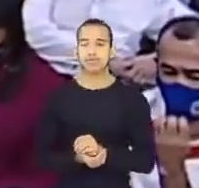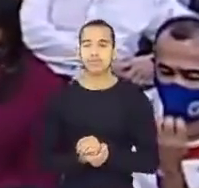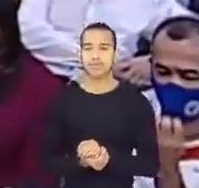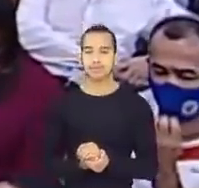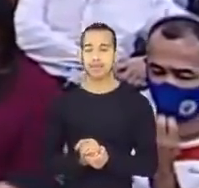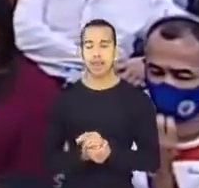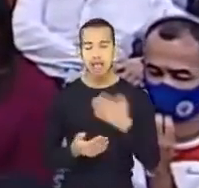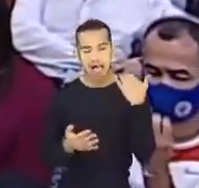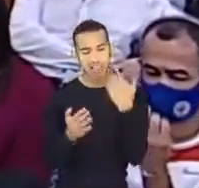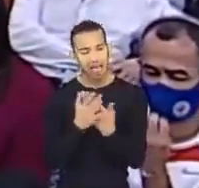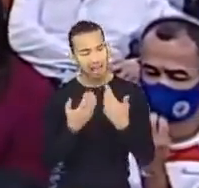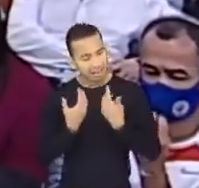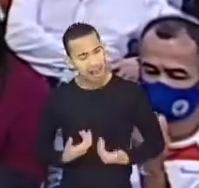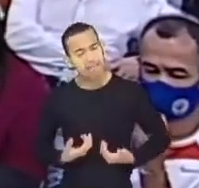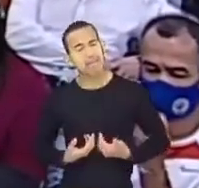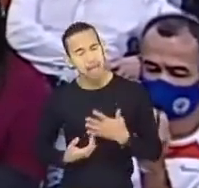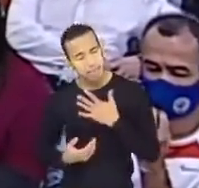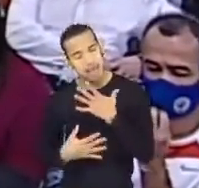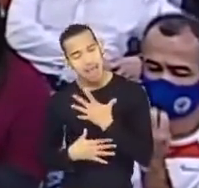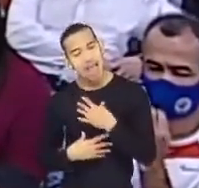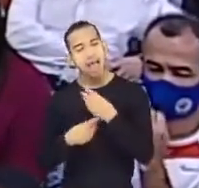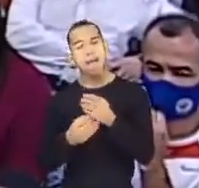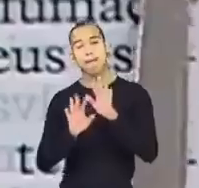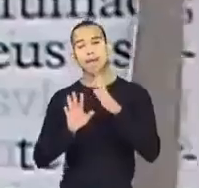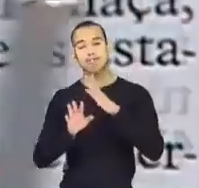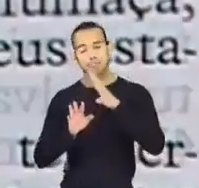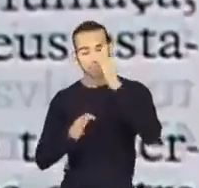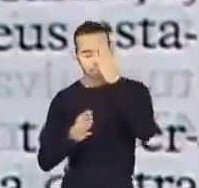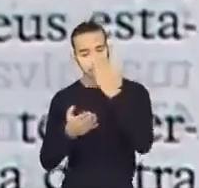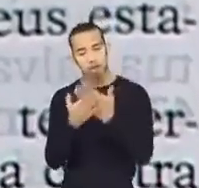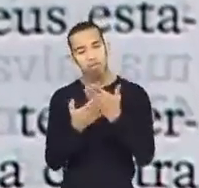até desfalecer a minha alma, mas confiei